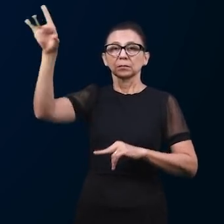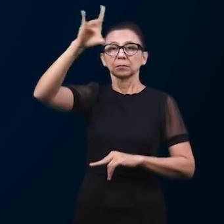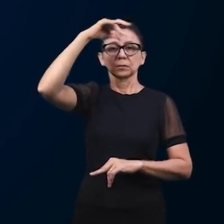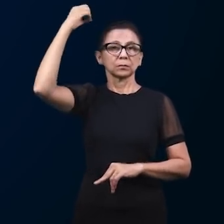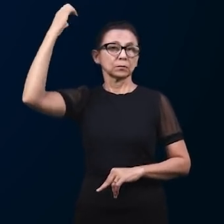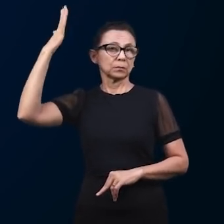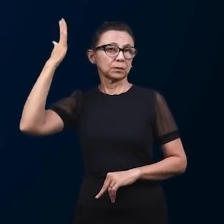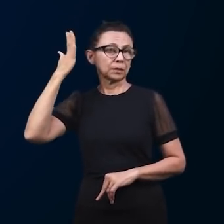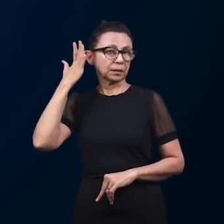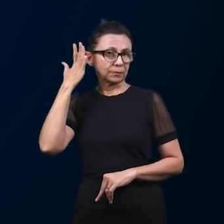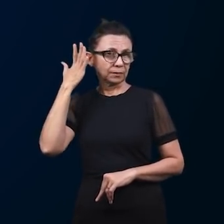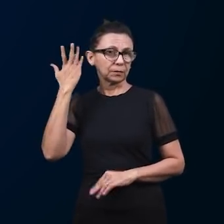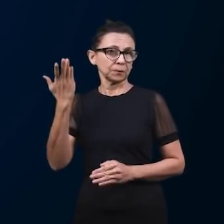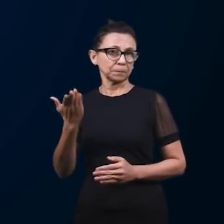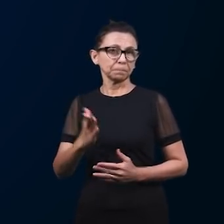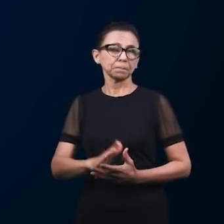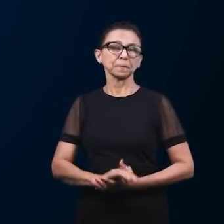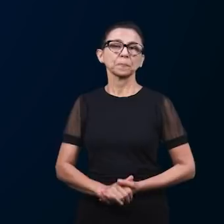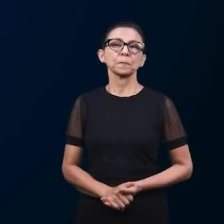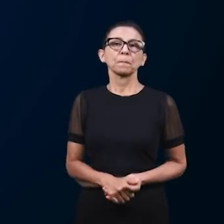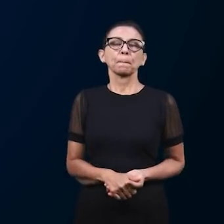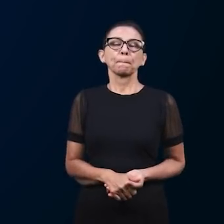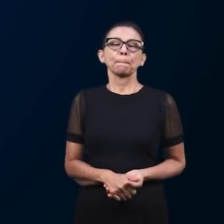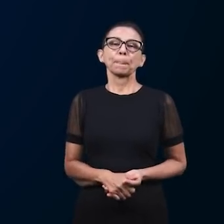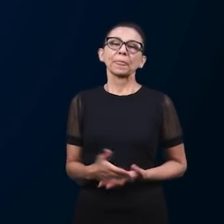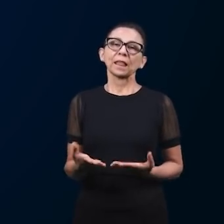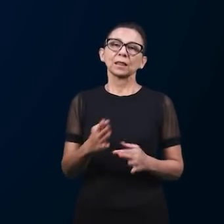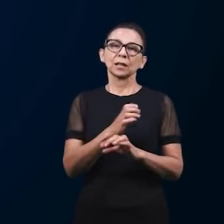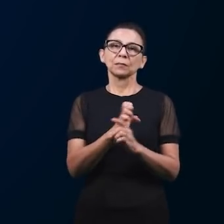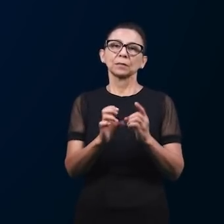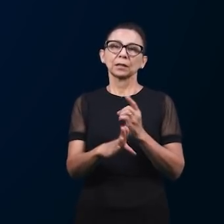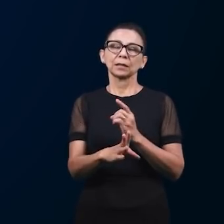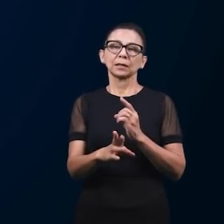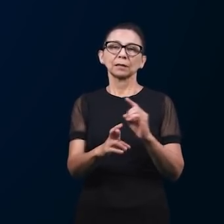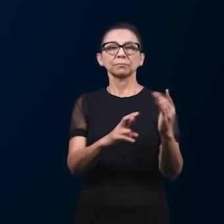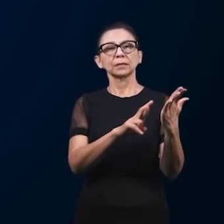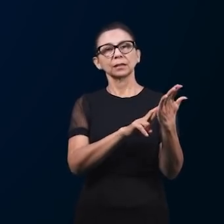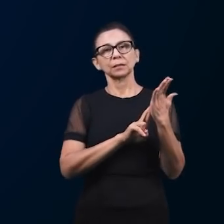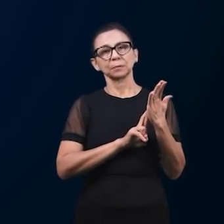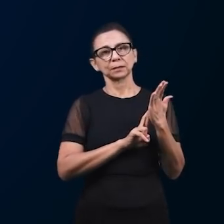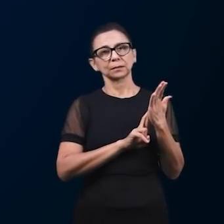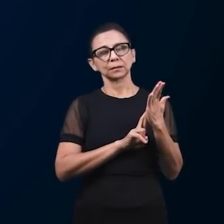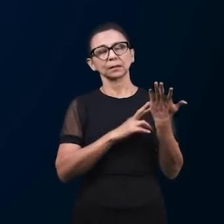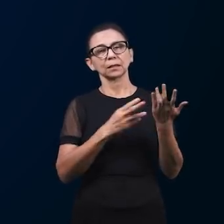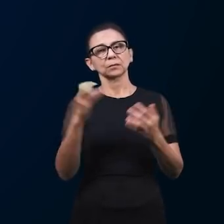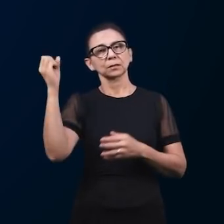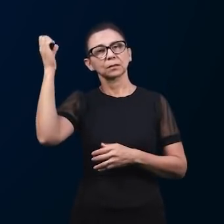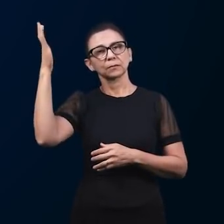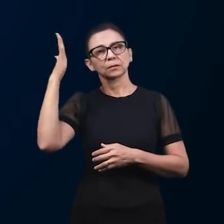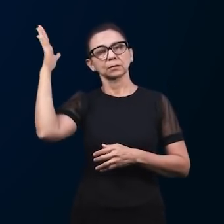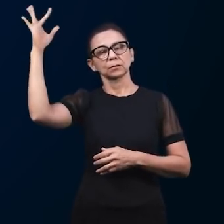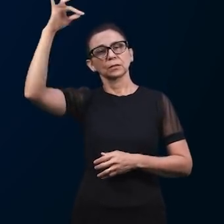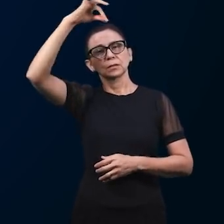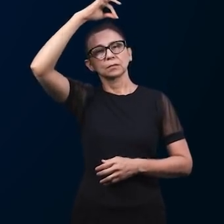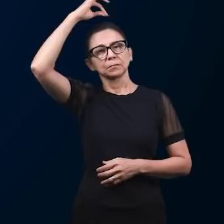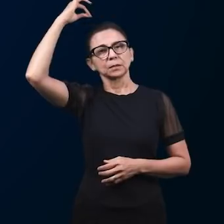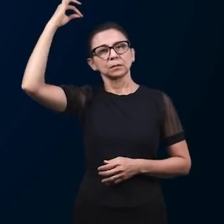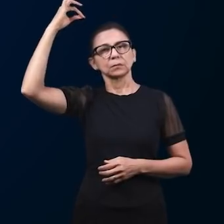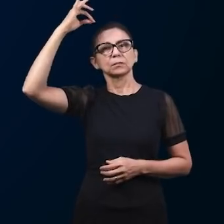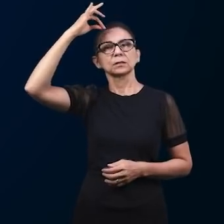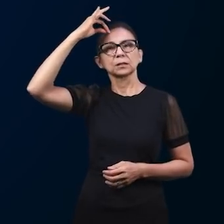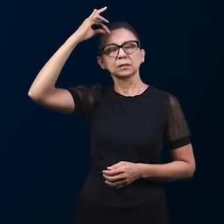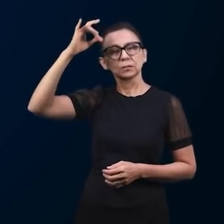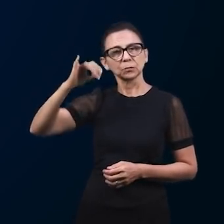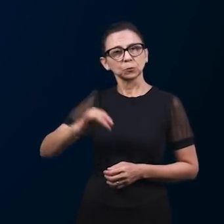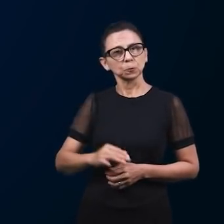isso que tem acontecido para mim, o que a EBD tem representado para mim. São revelações do Espírito Santo,